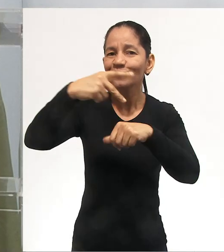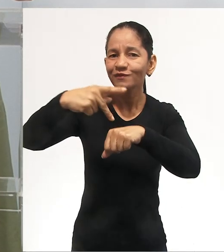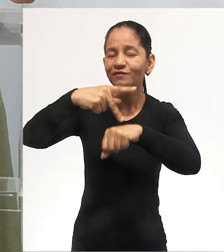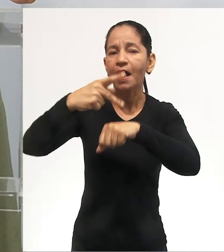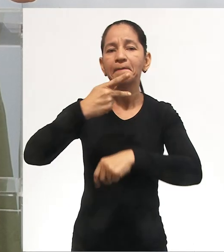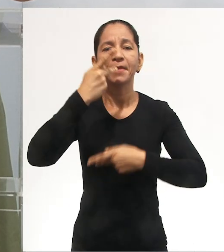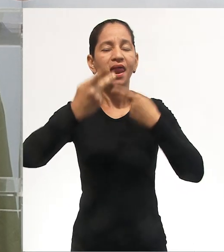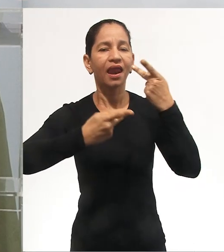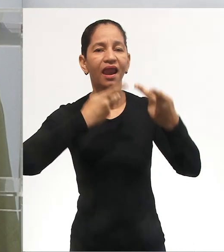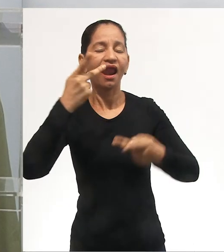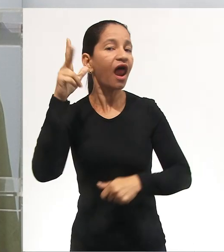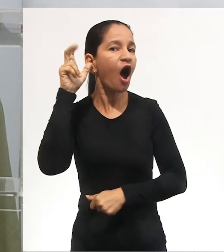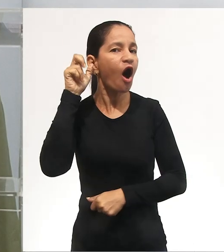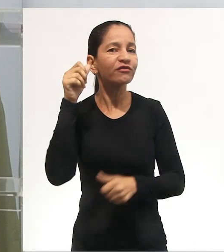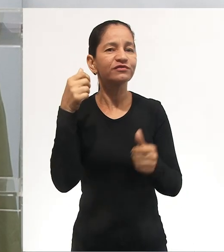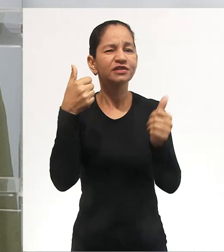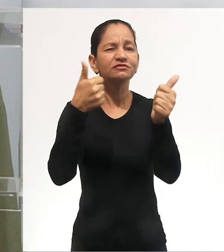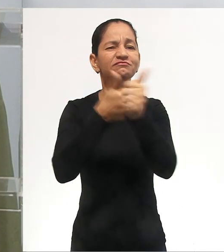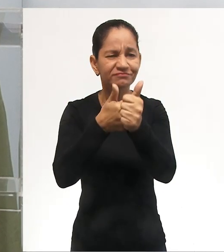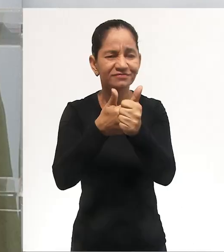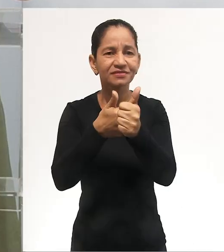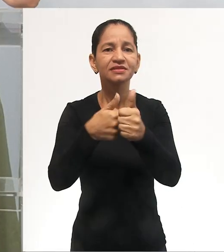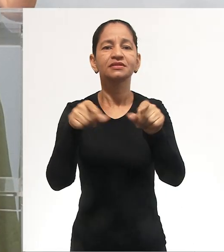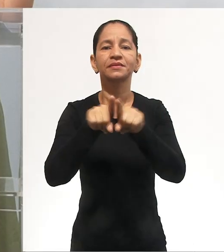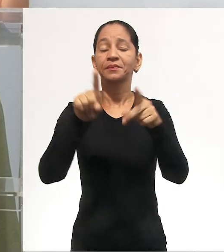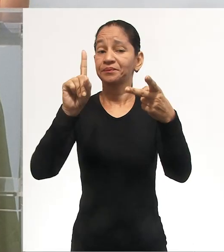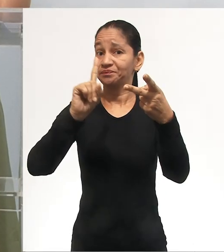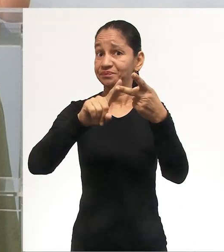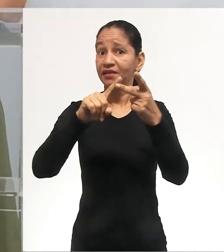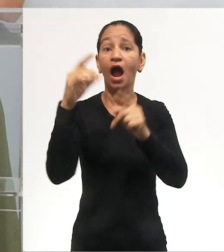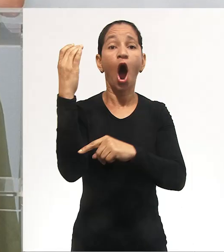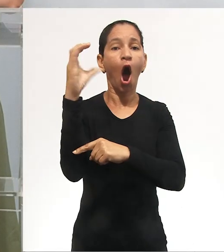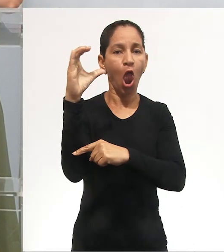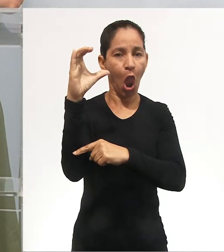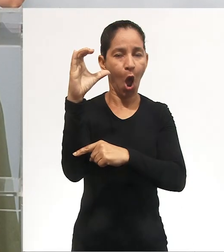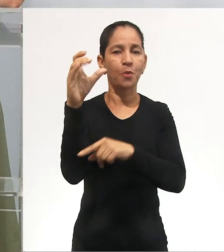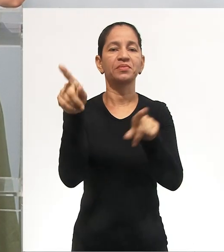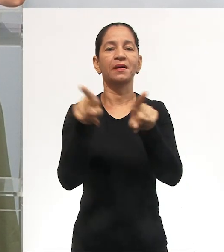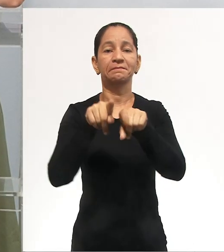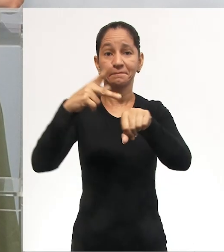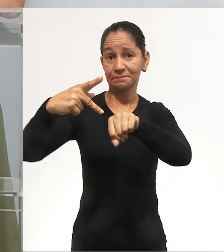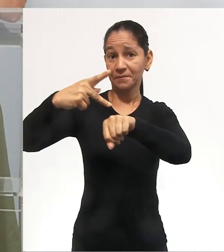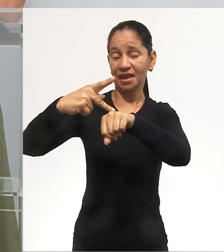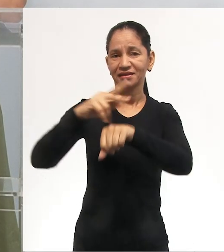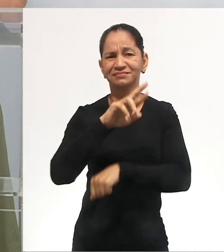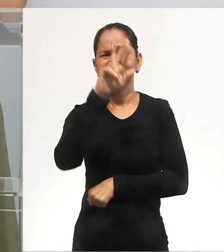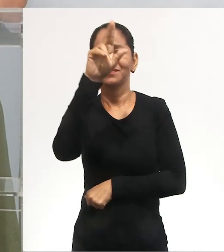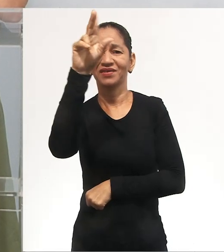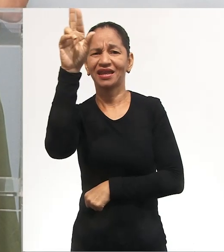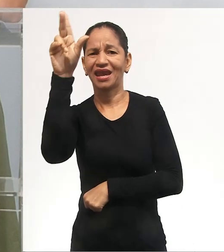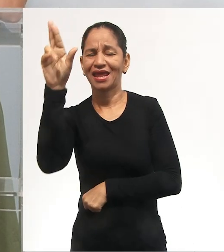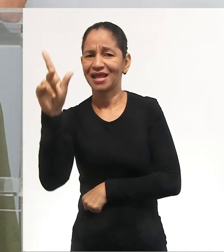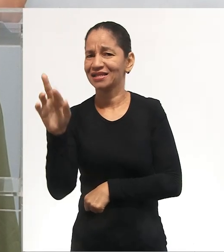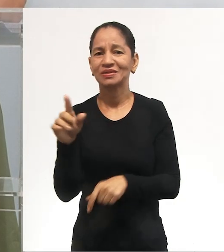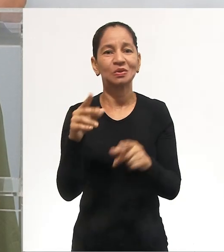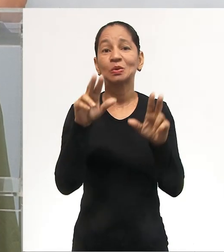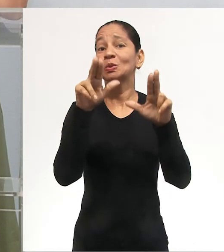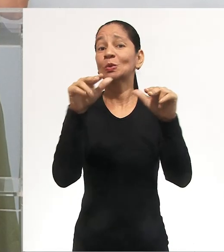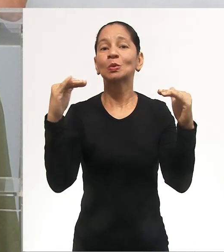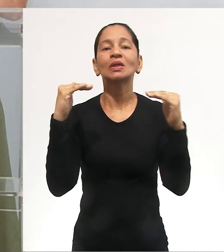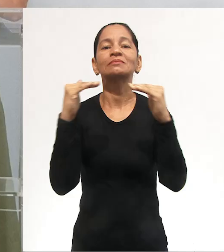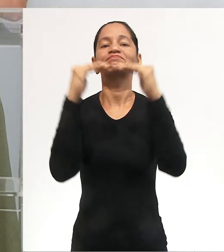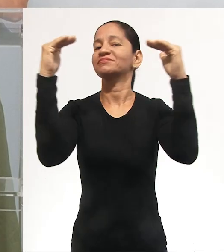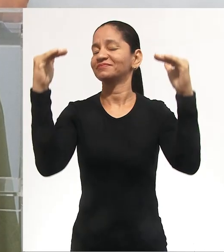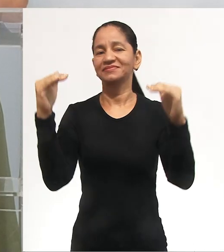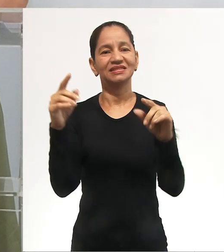no Peru, o espanhol falado na Colômbia, na Argentina, eles vão ter algumas variações, algumas distinções,